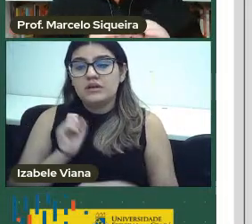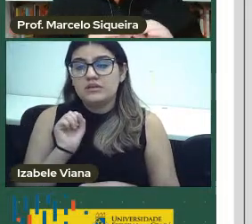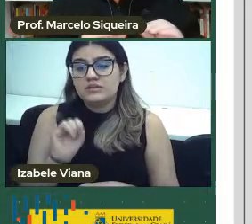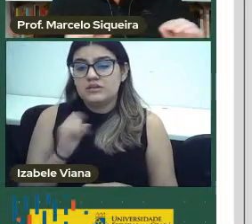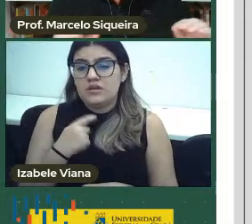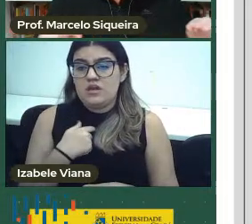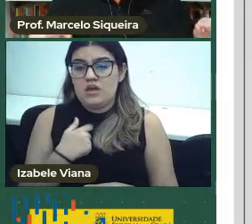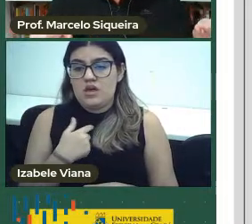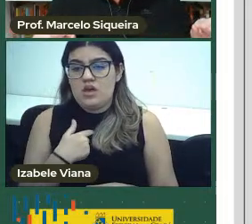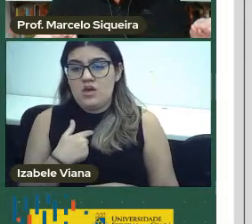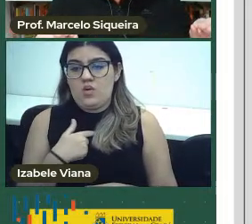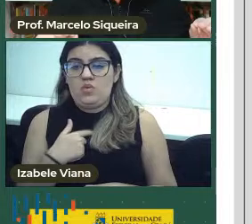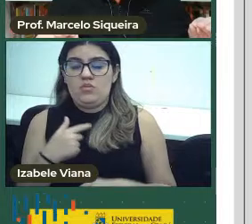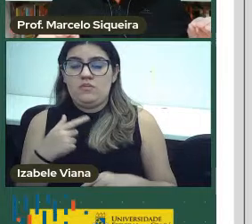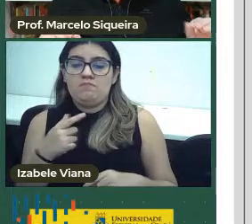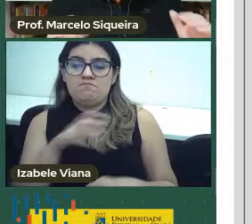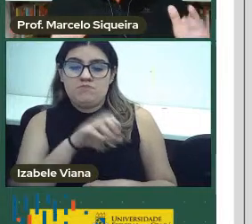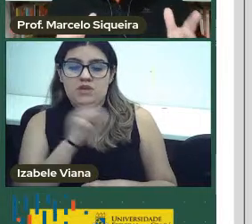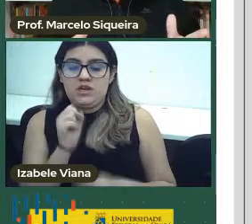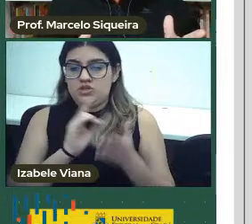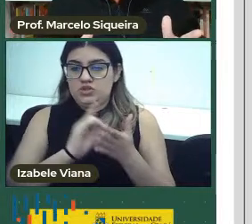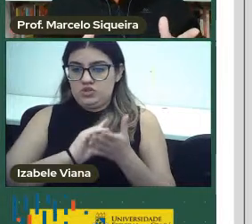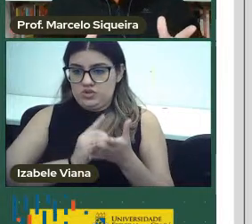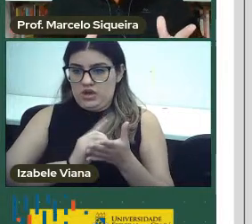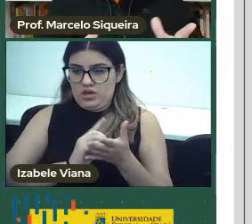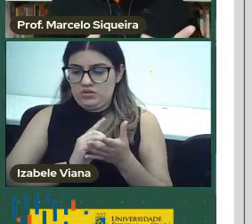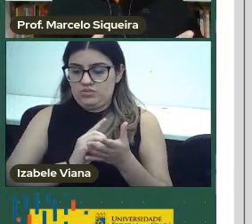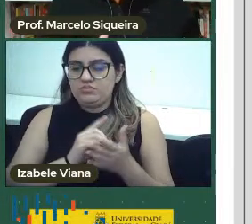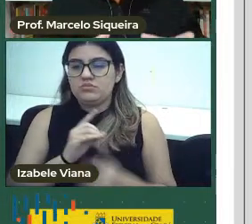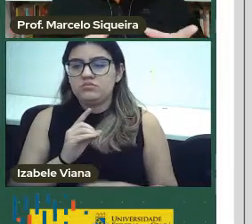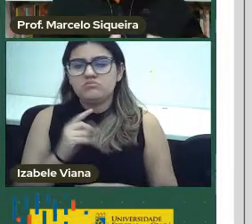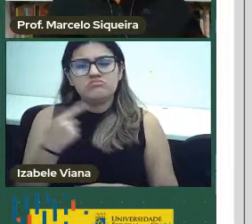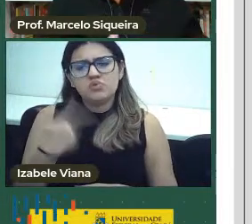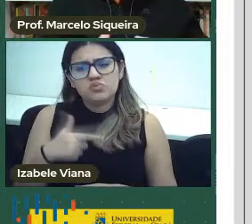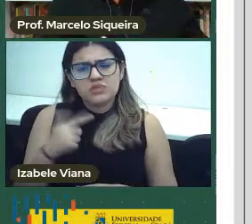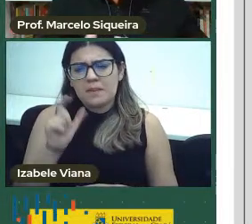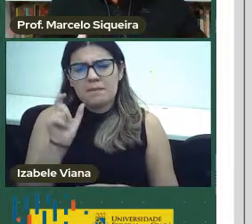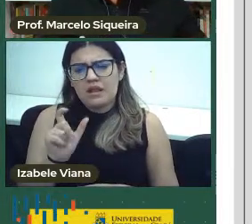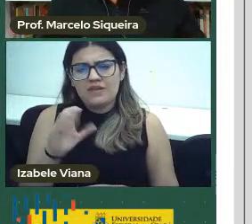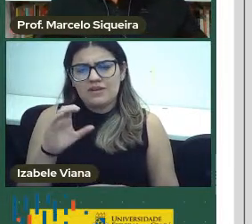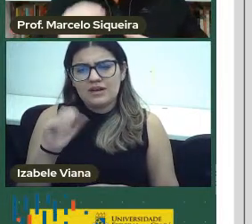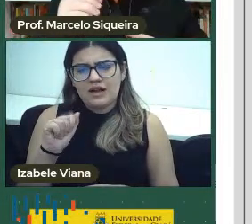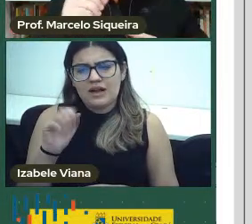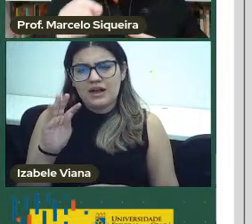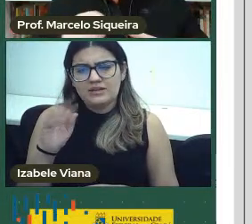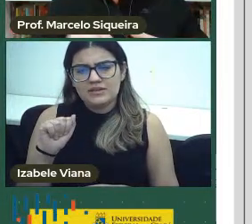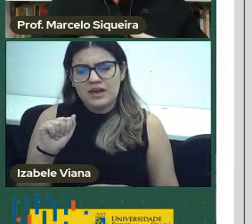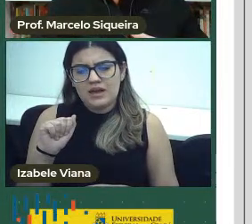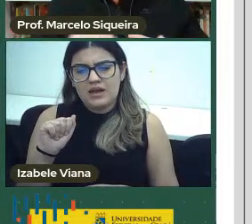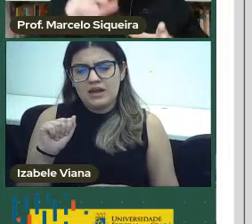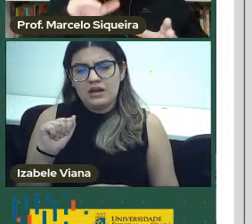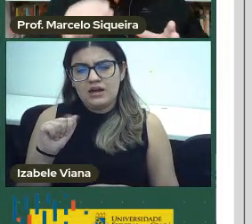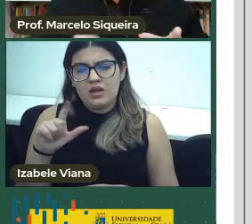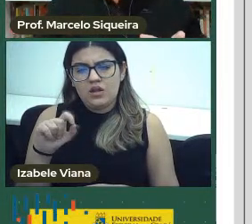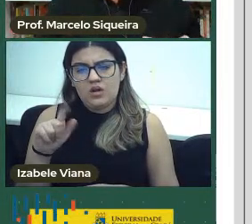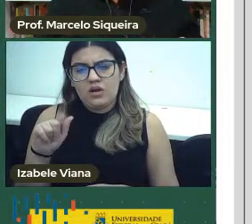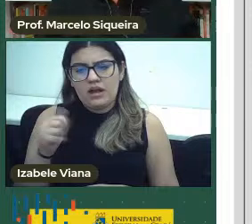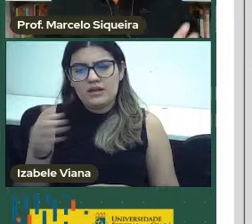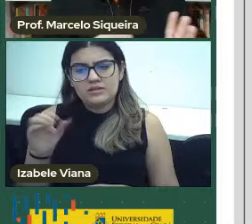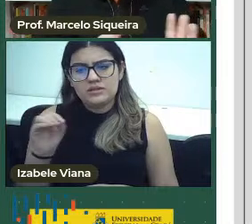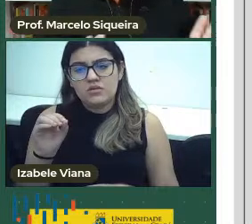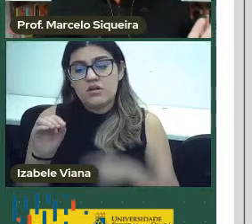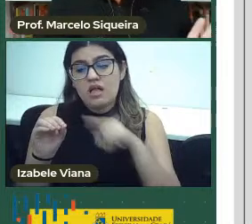encontra o termo catalogação? Porque a catalogação pressupõe você analisar item a item, estabelecendo lá as